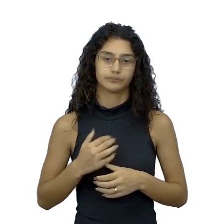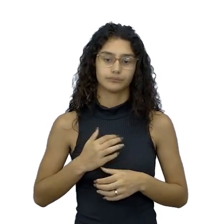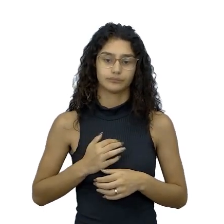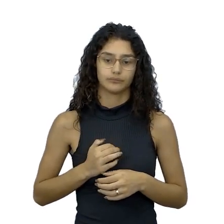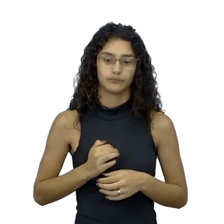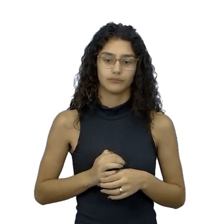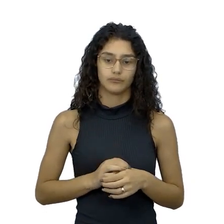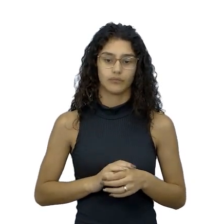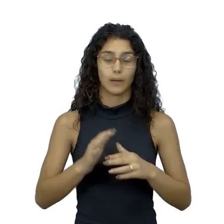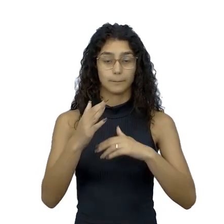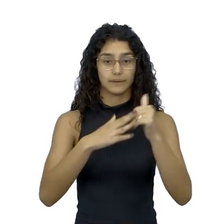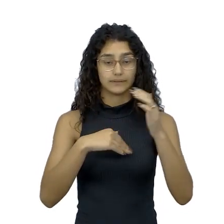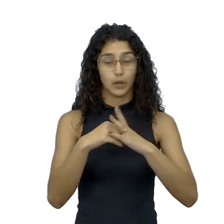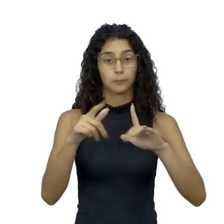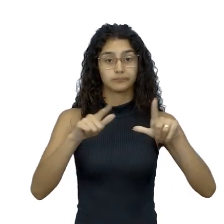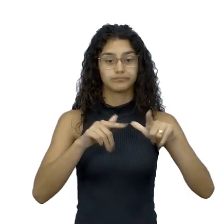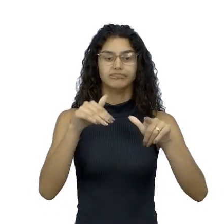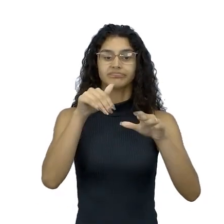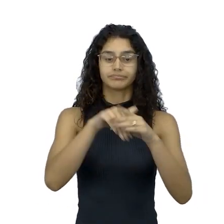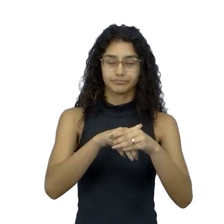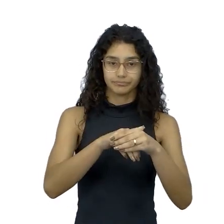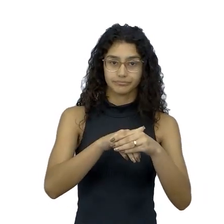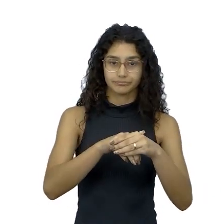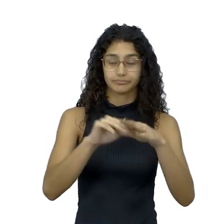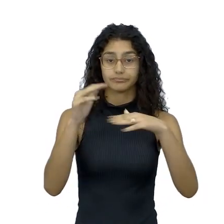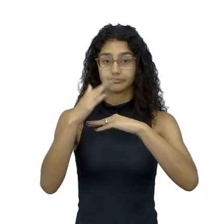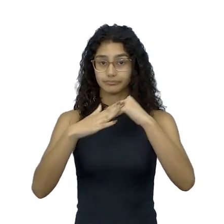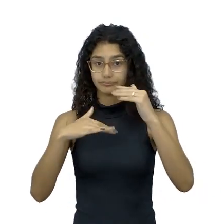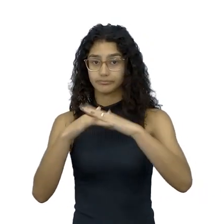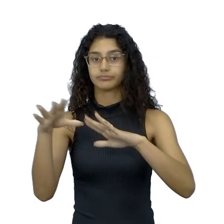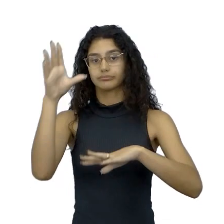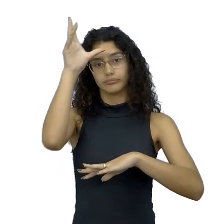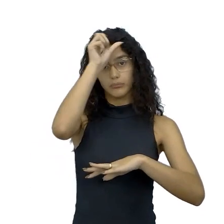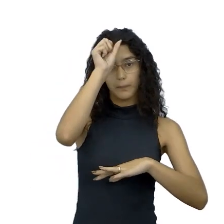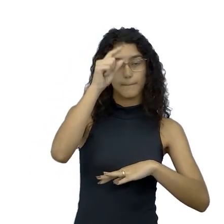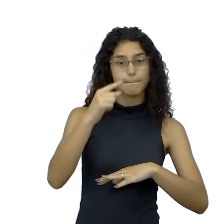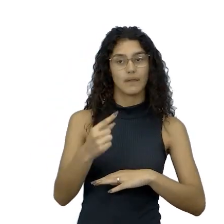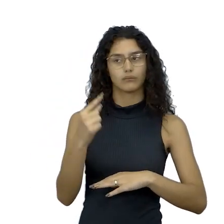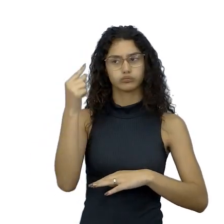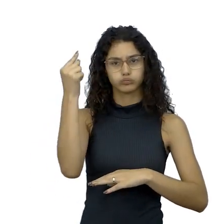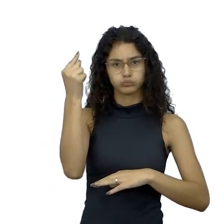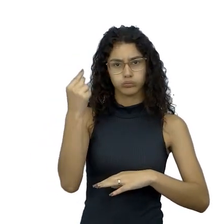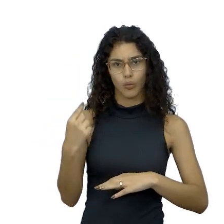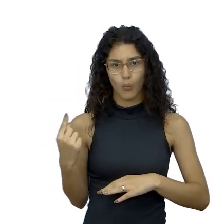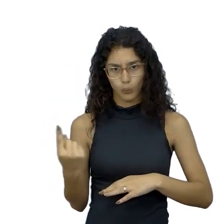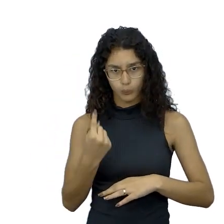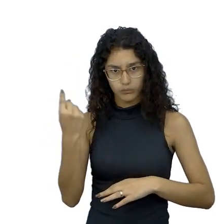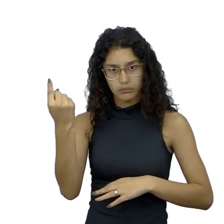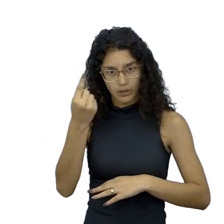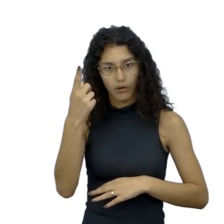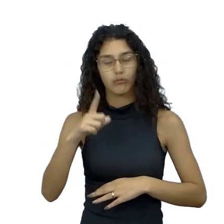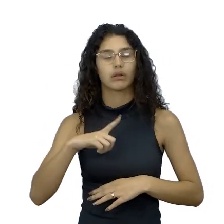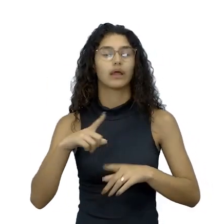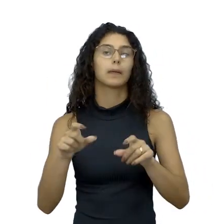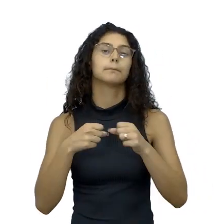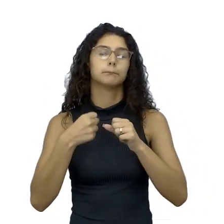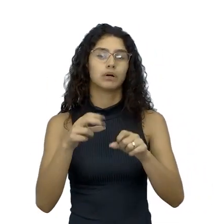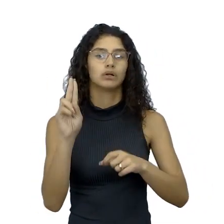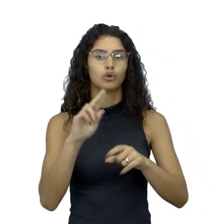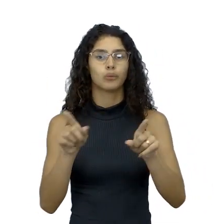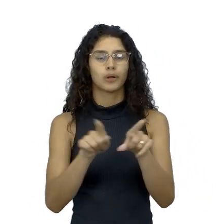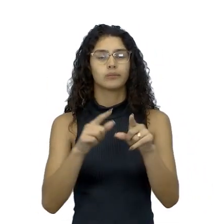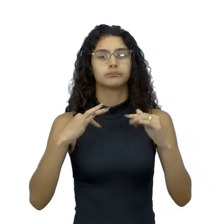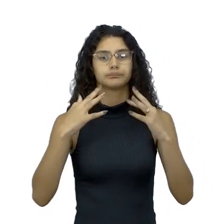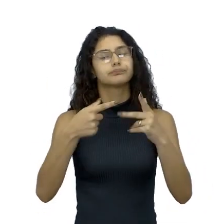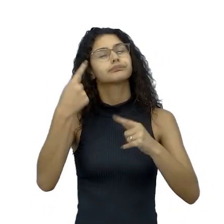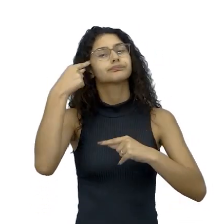habilidades para serem trabalhadas dentro de uma habilidade, de uma aprendizagem em espiral, desculpe, e também podem usar, obviamente, todas